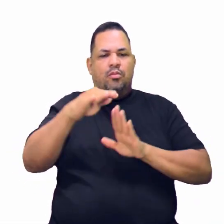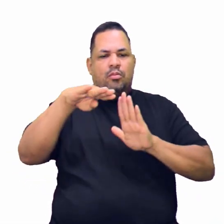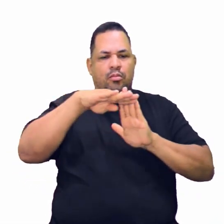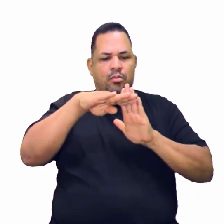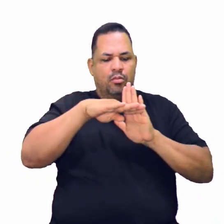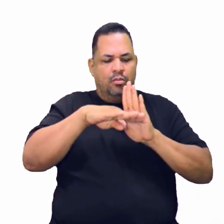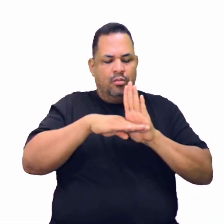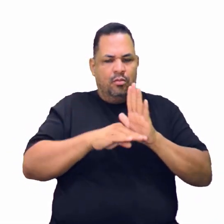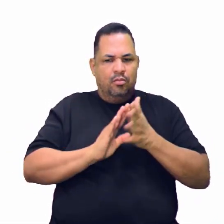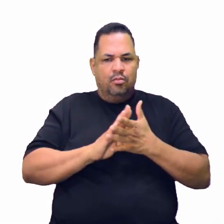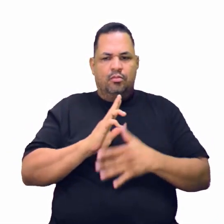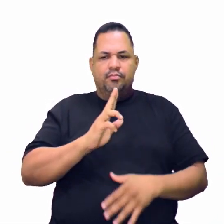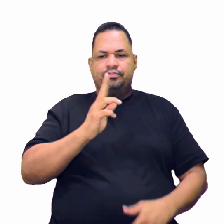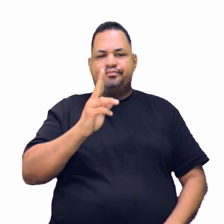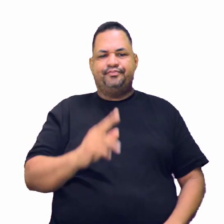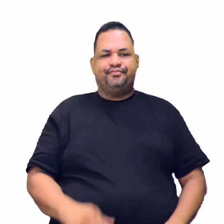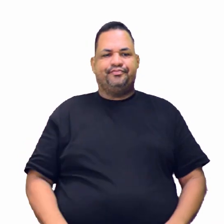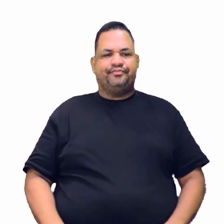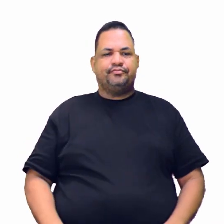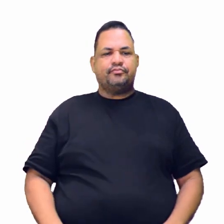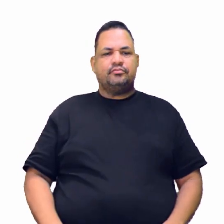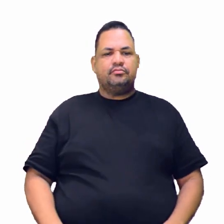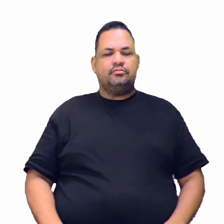instrução, sempre assim.